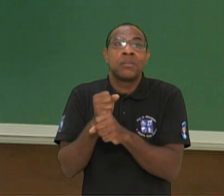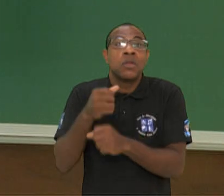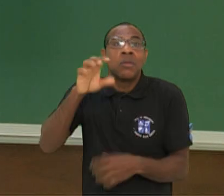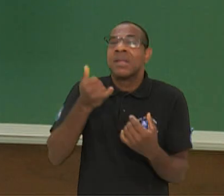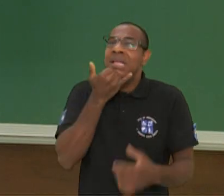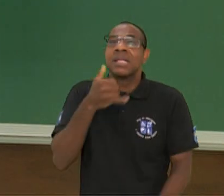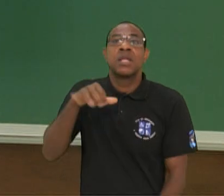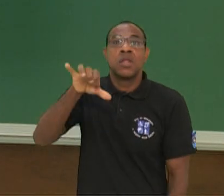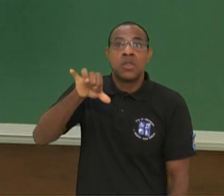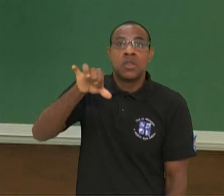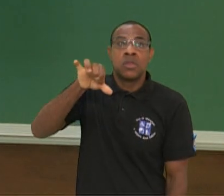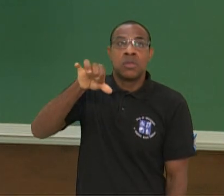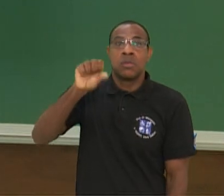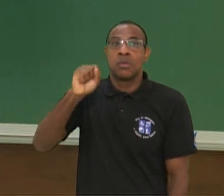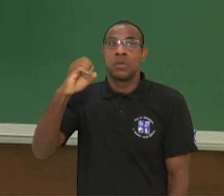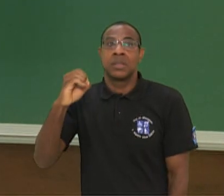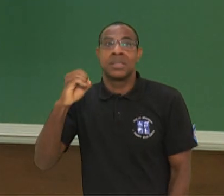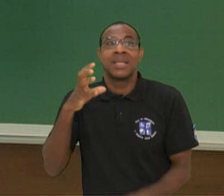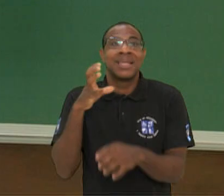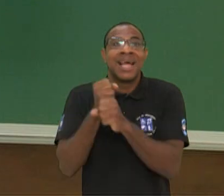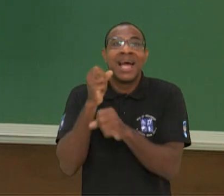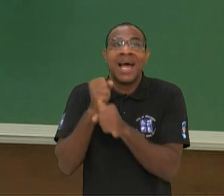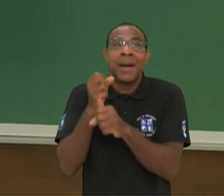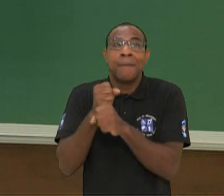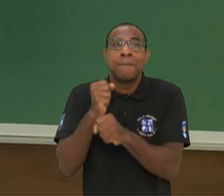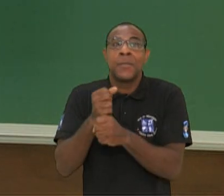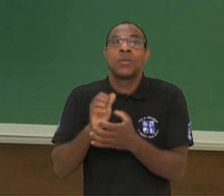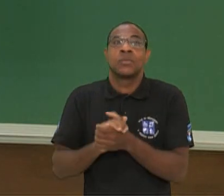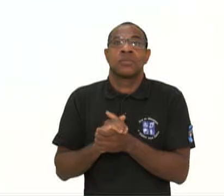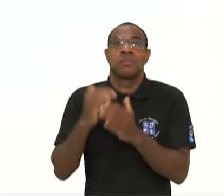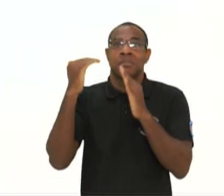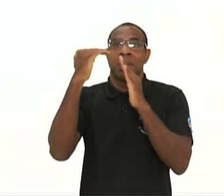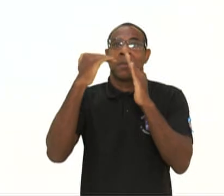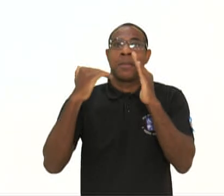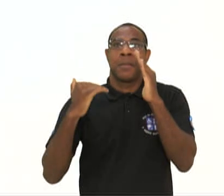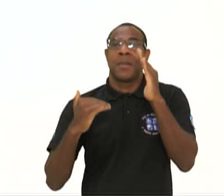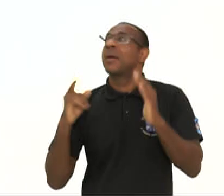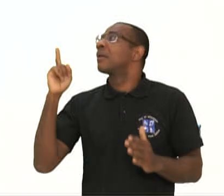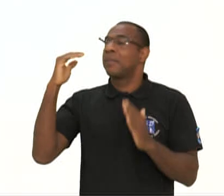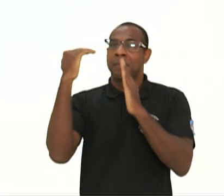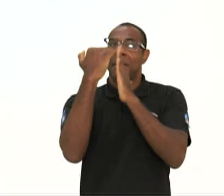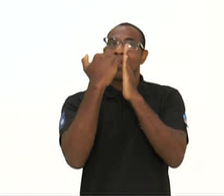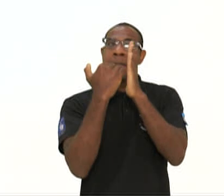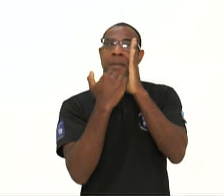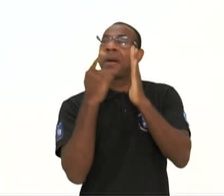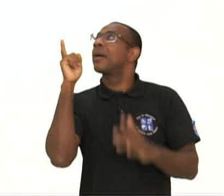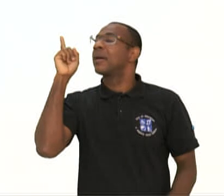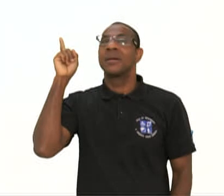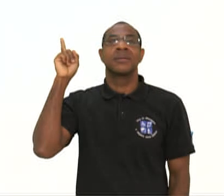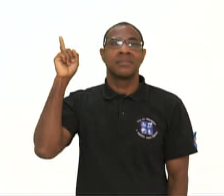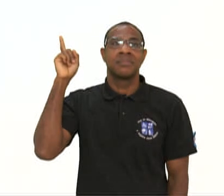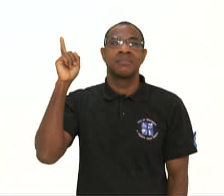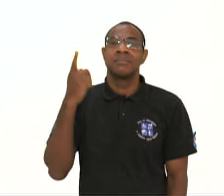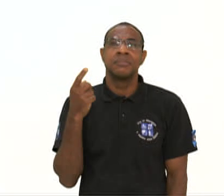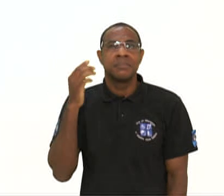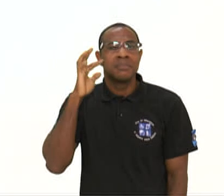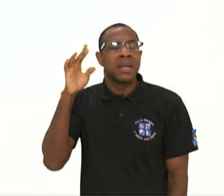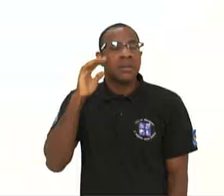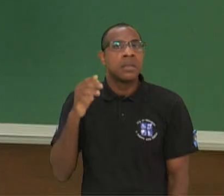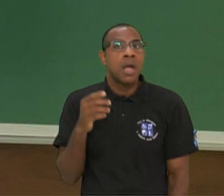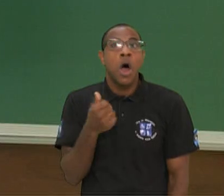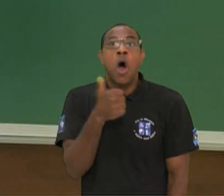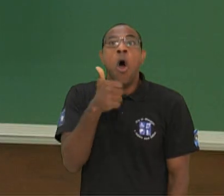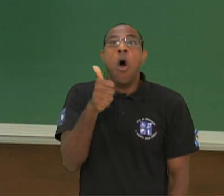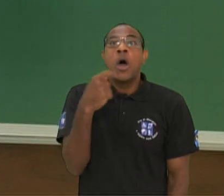enquanto encerrou a partida e o placar lá. Né? Então, imagine ficar 11 horas jogando uma